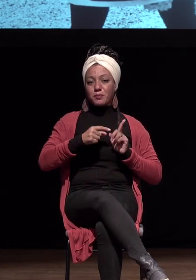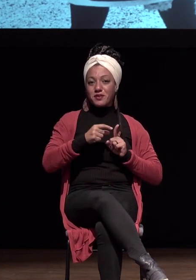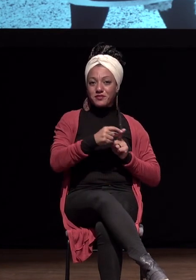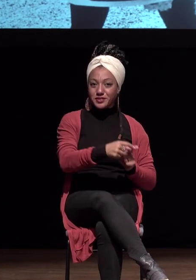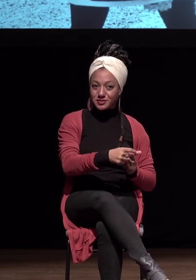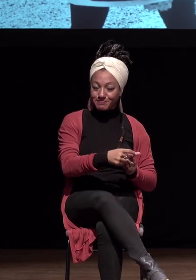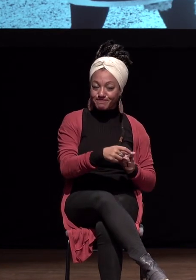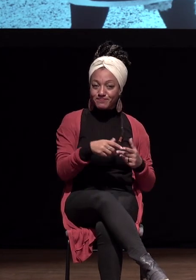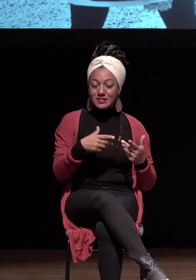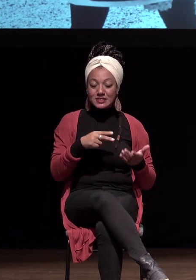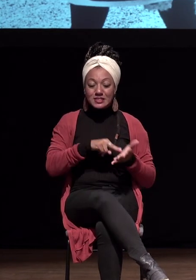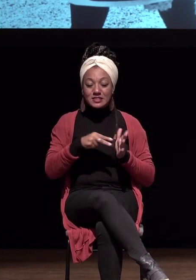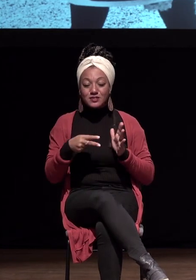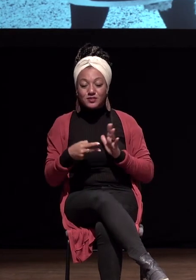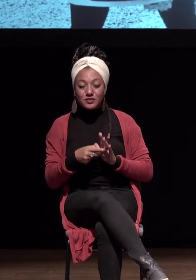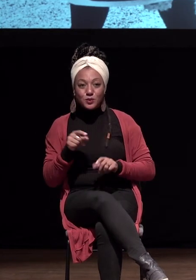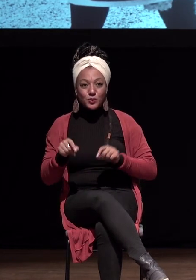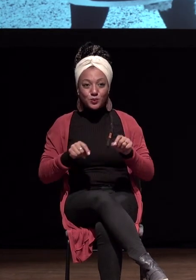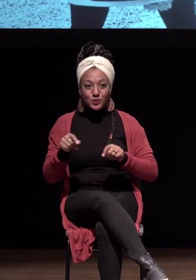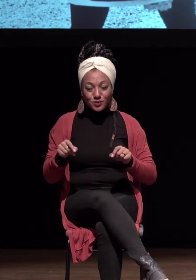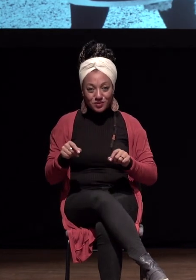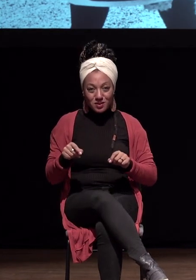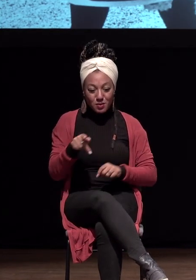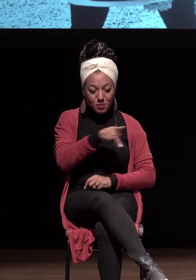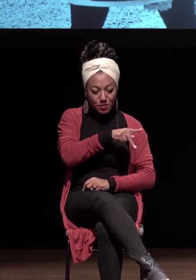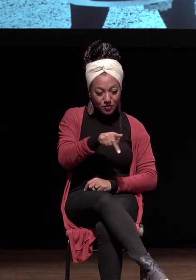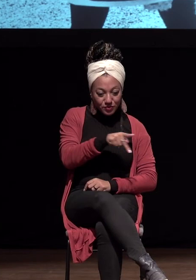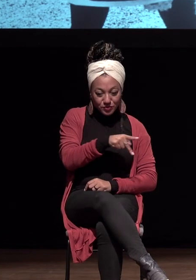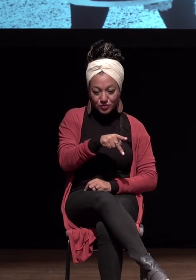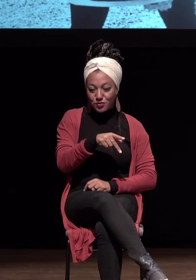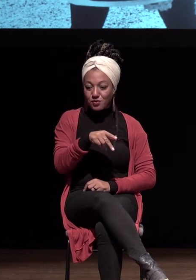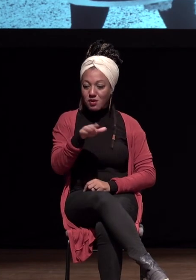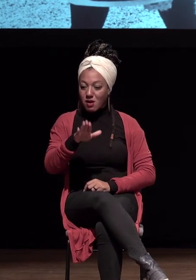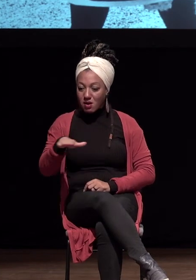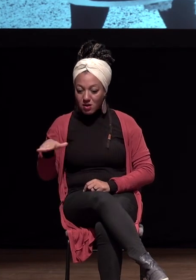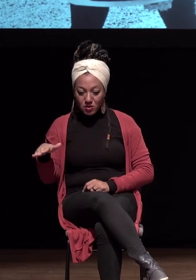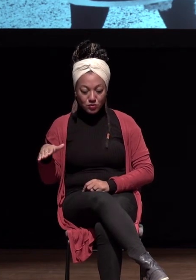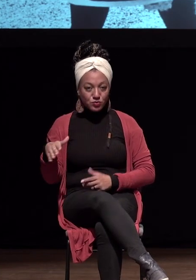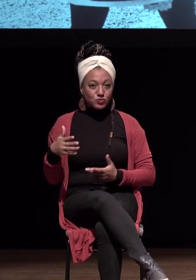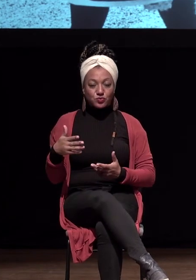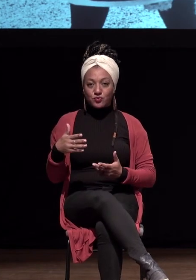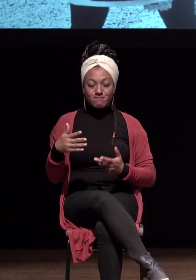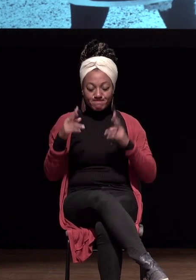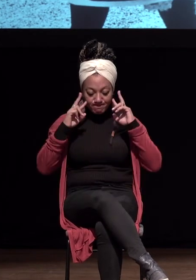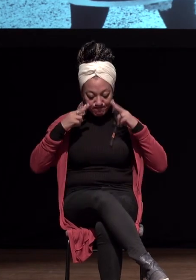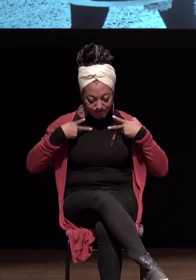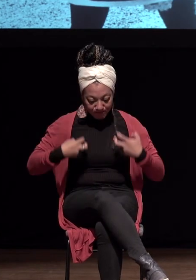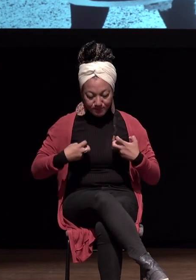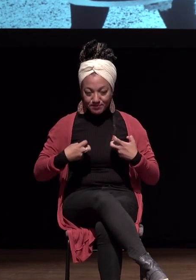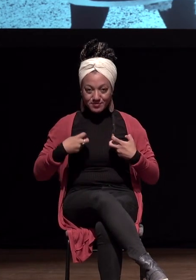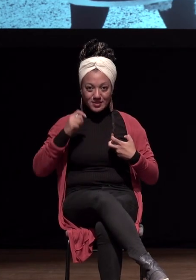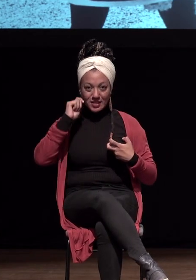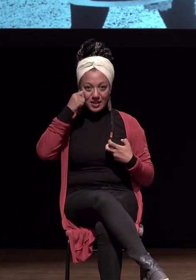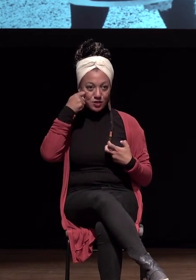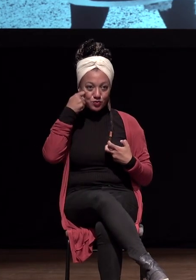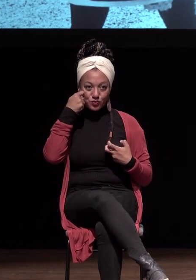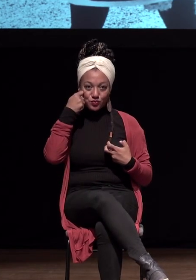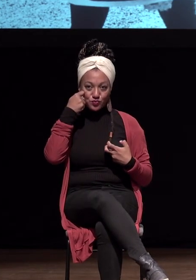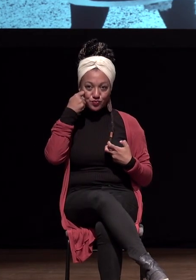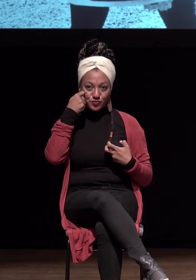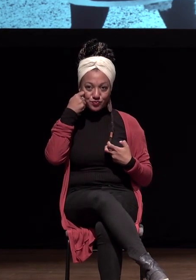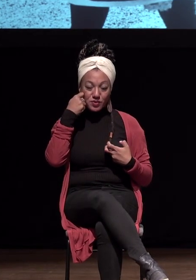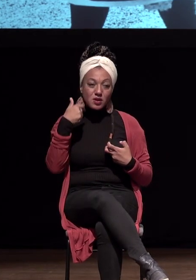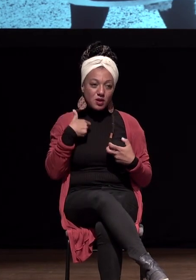resistência em relação ao não reconhecimento da questão do negro naquele lugar. Né? Eu estou entre professores